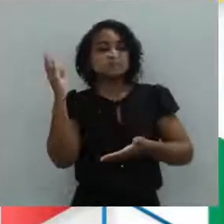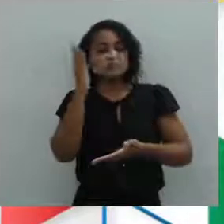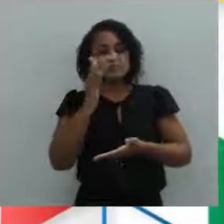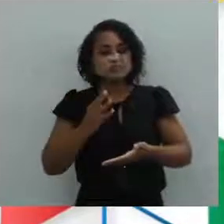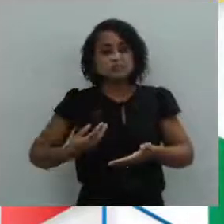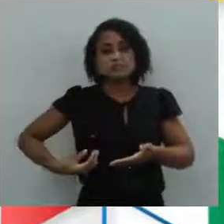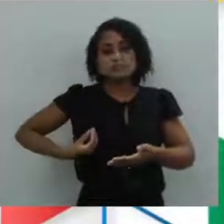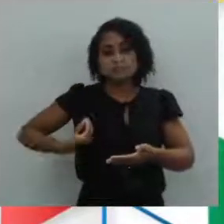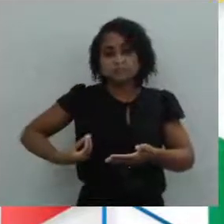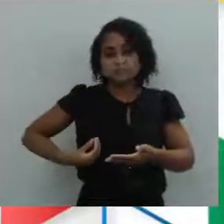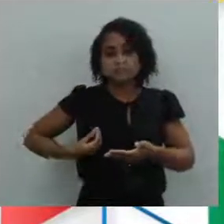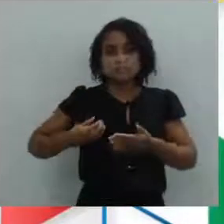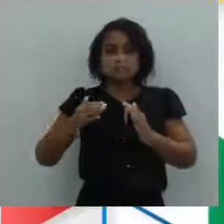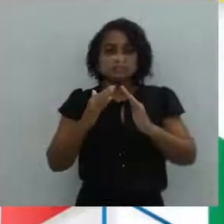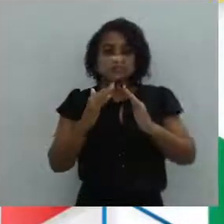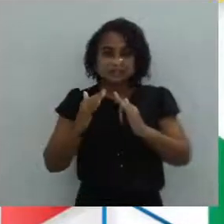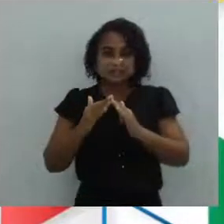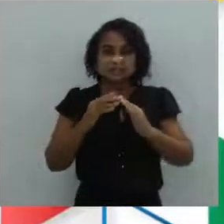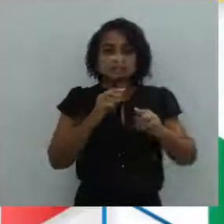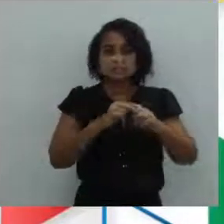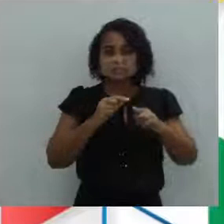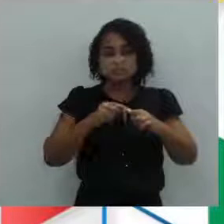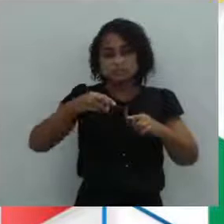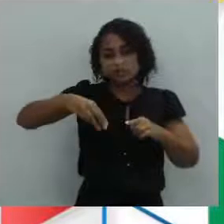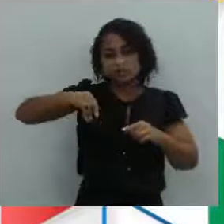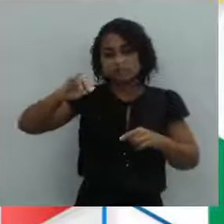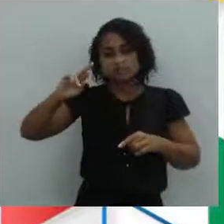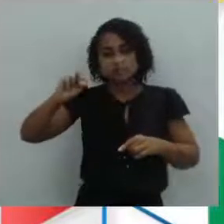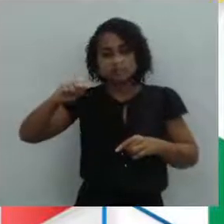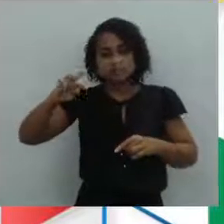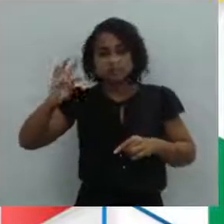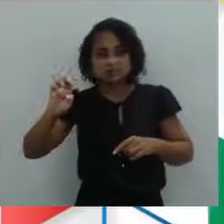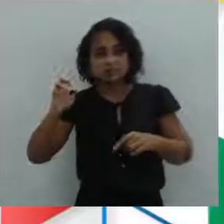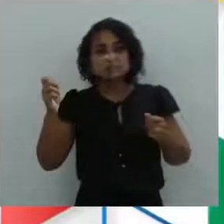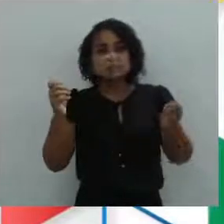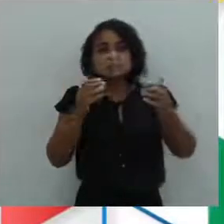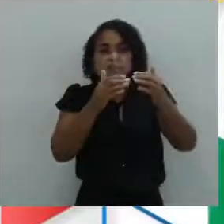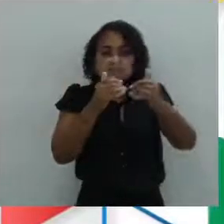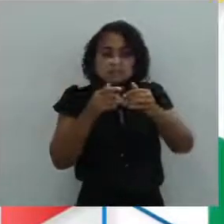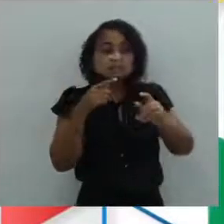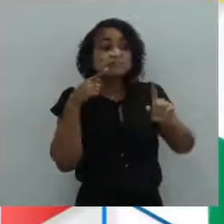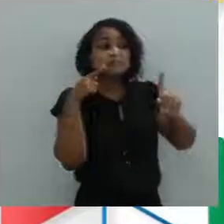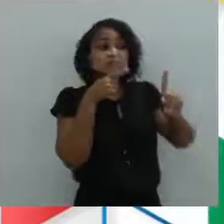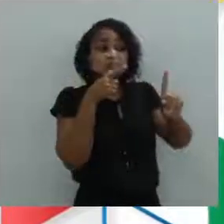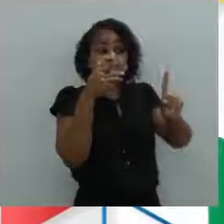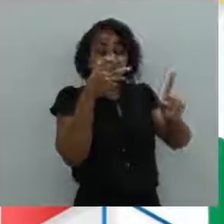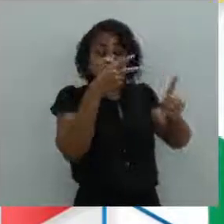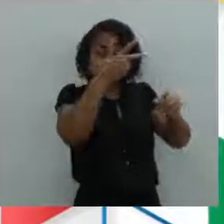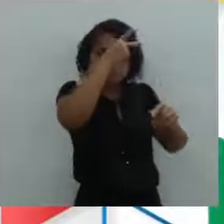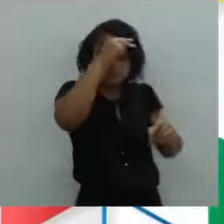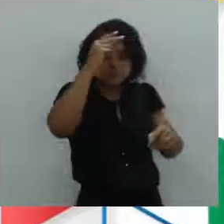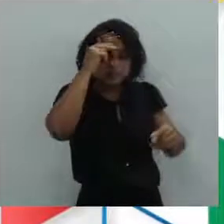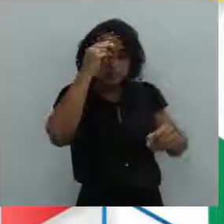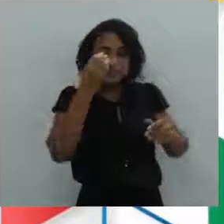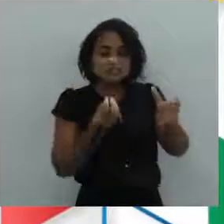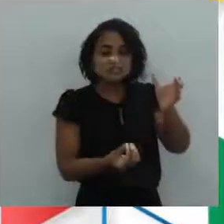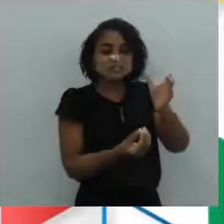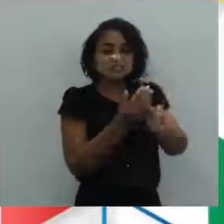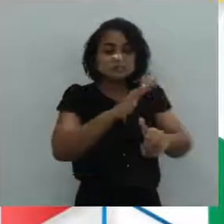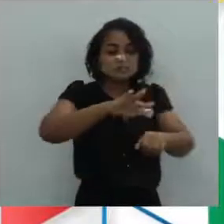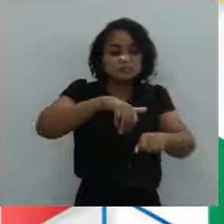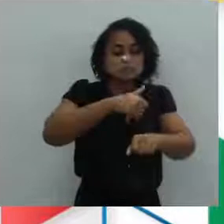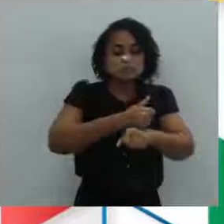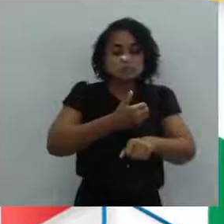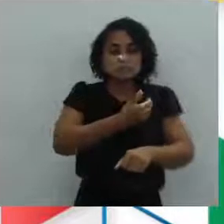brasileiros, residentes e domiciliados no bairro do Mirante do Vale, solicitam de Vossa Excelência a construção de uma